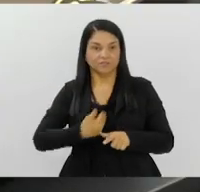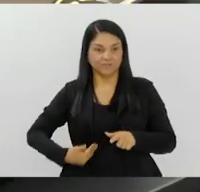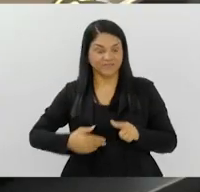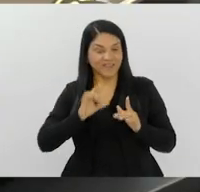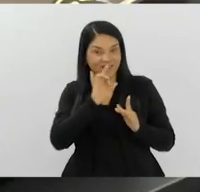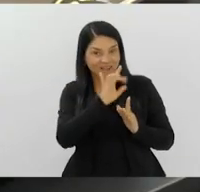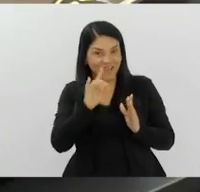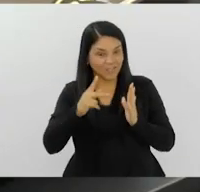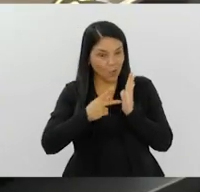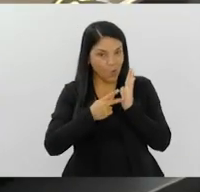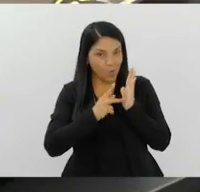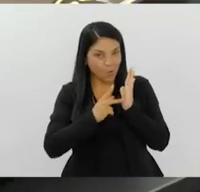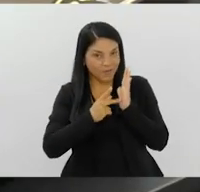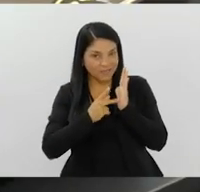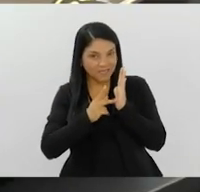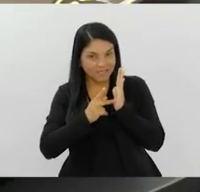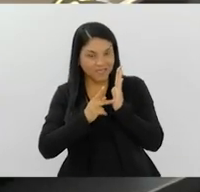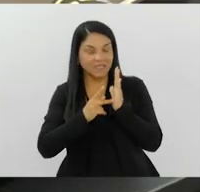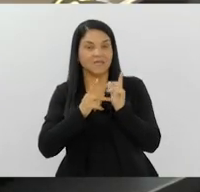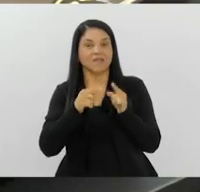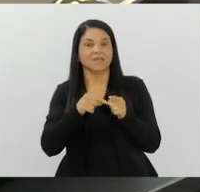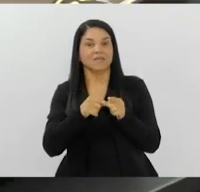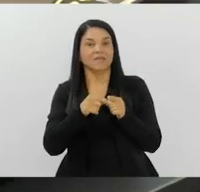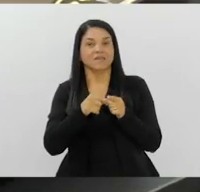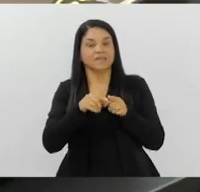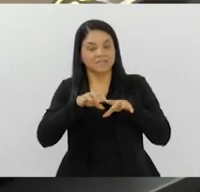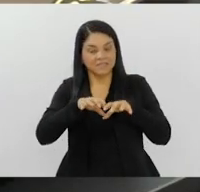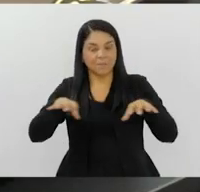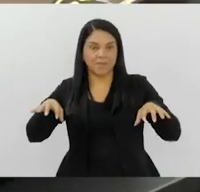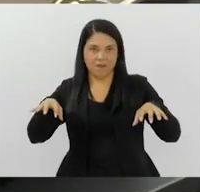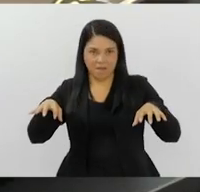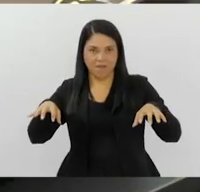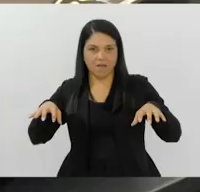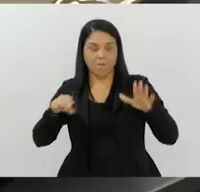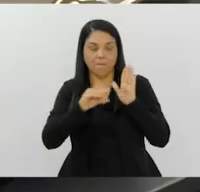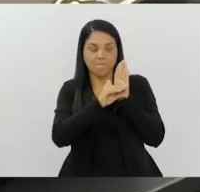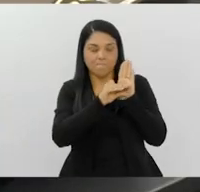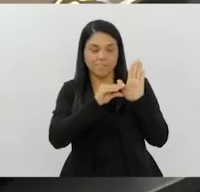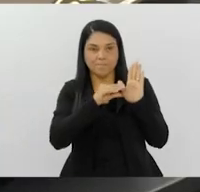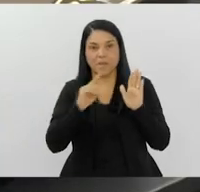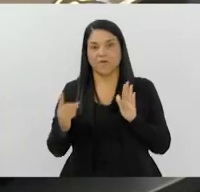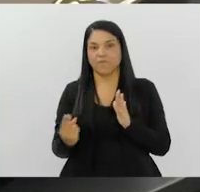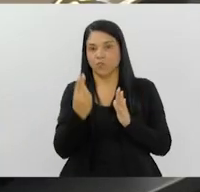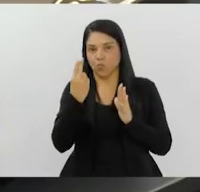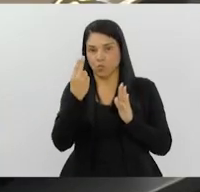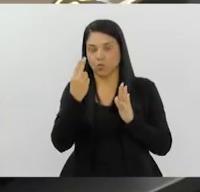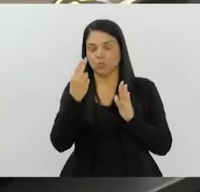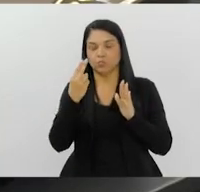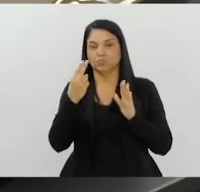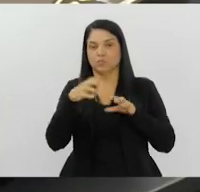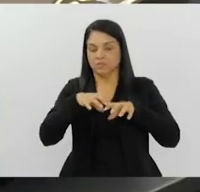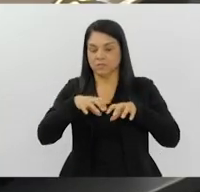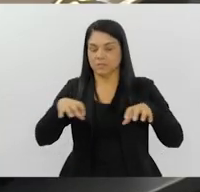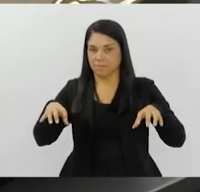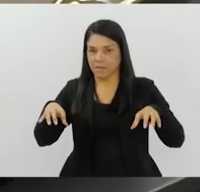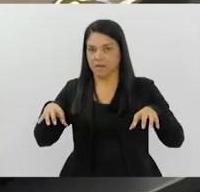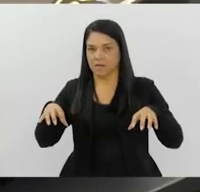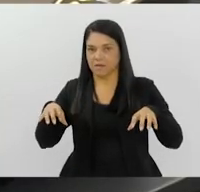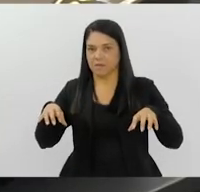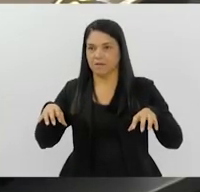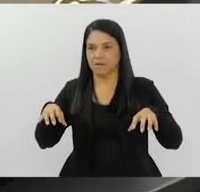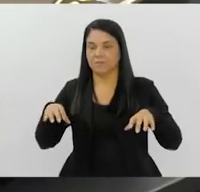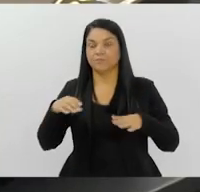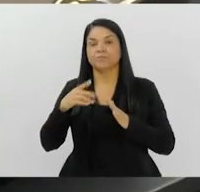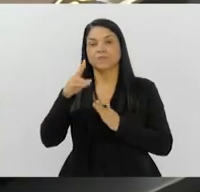lei ela vai ficar muito Ampla ela vai pegar Condomínio residência então no parágrafo único a gente tenta restringir bom para ser uma biometria